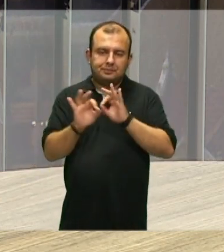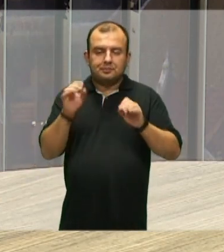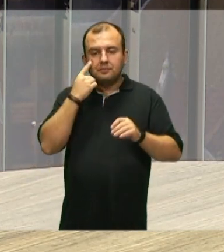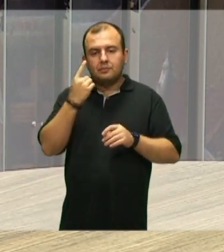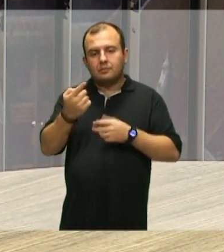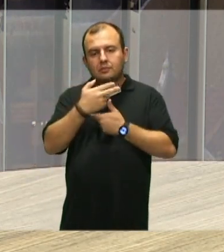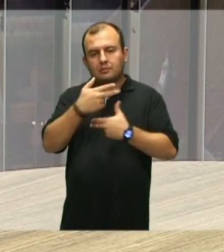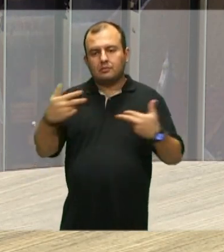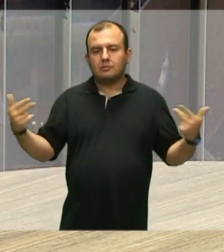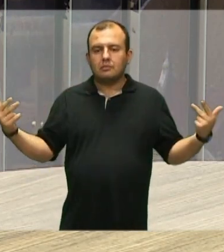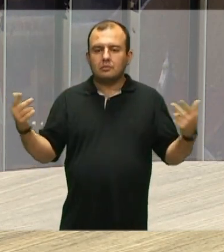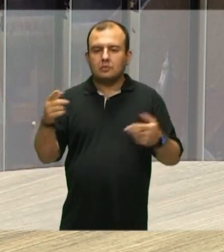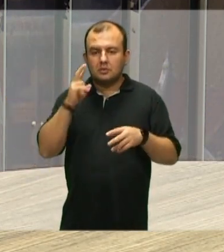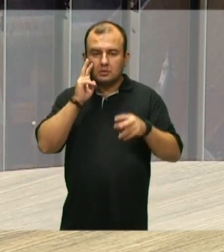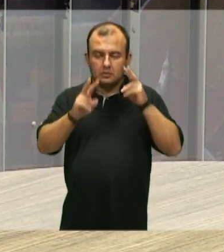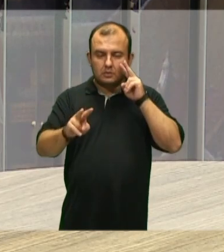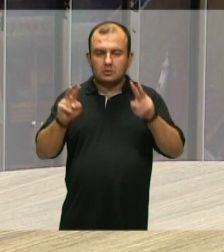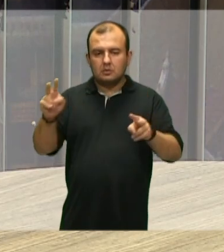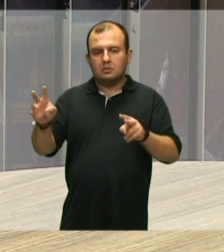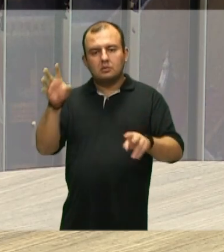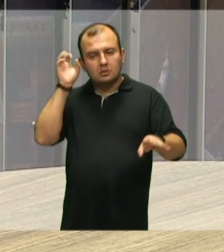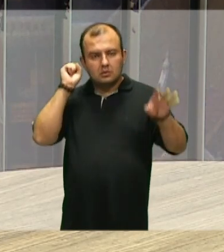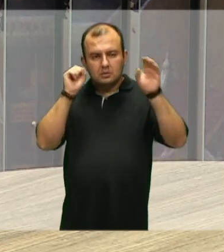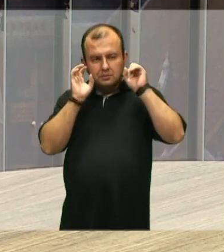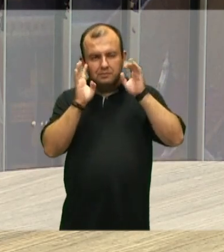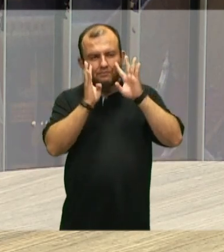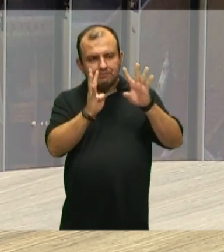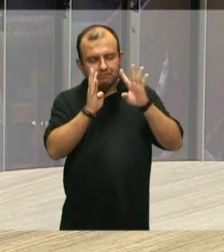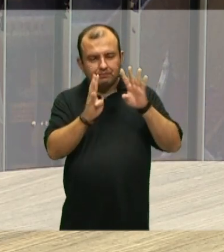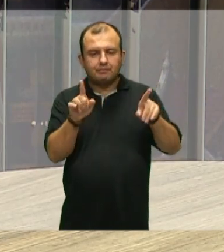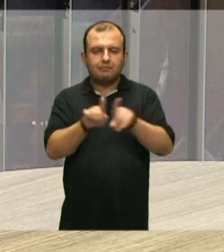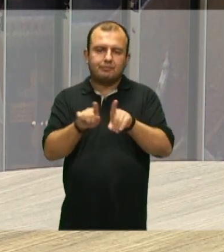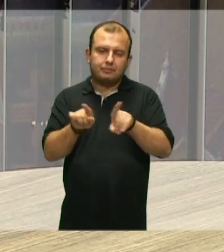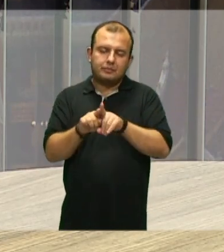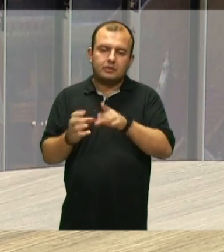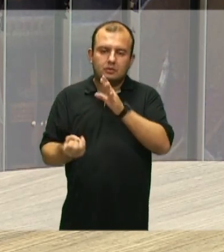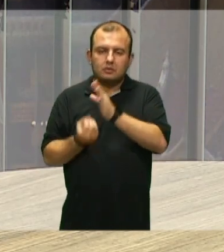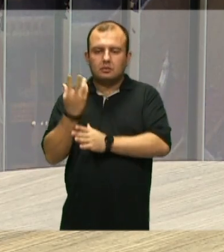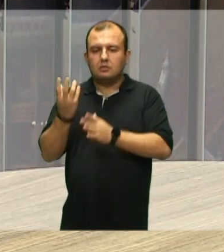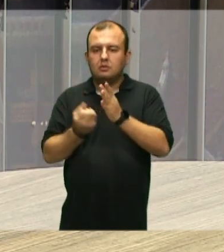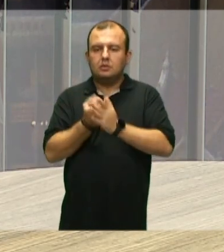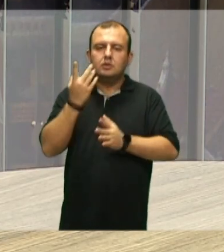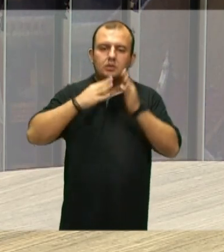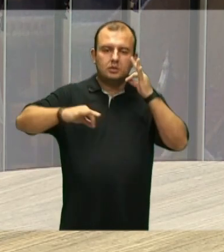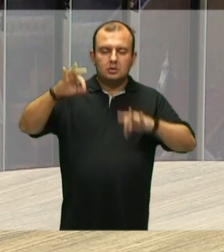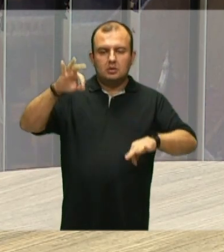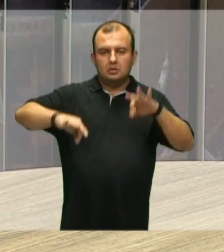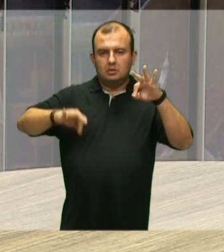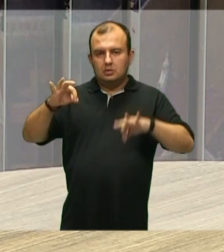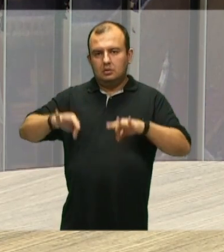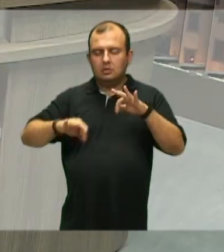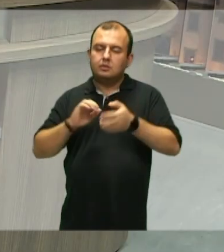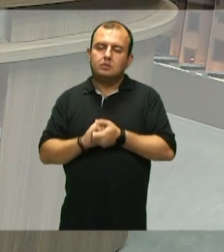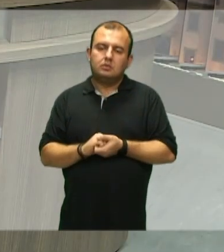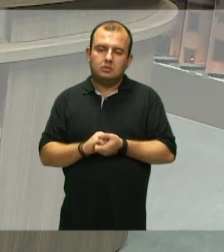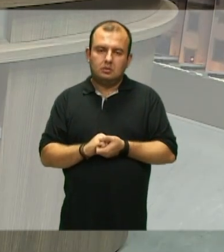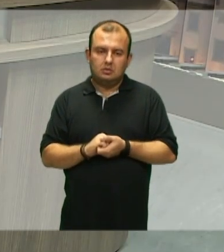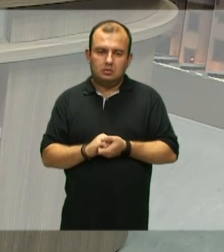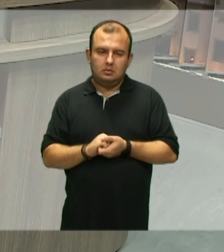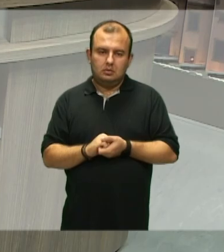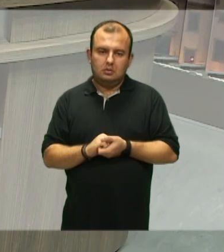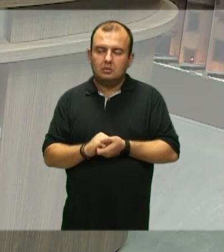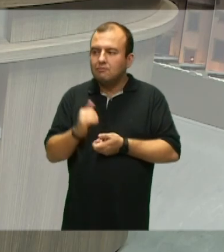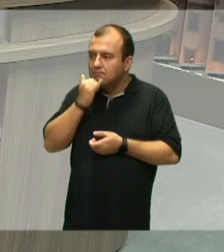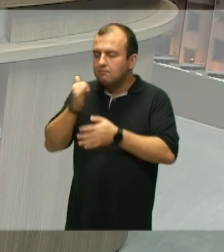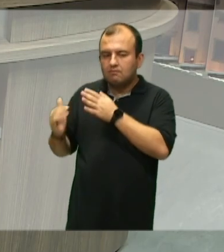muitas coisas dela, ouvindo, assistindo, e a partir disso a gente começa a criar as nossas peças, as peças da TESP. Não apenas, desculpa